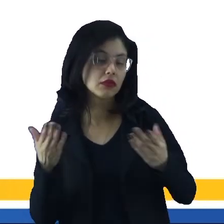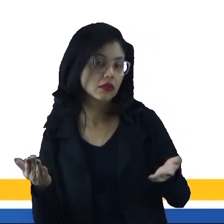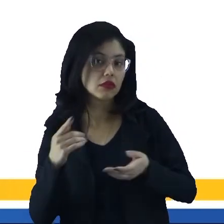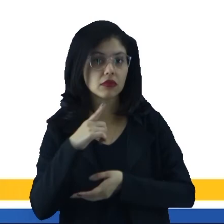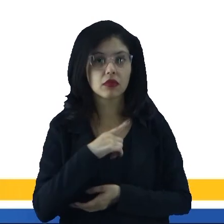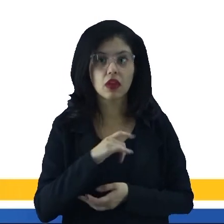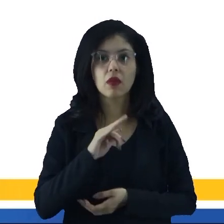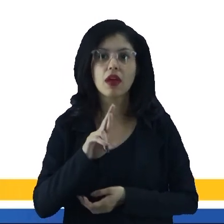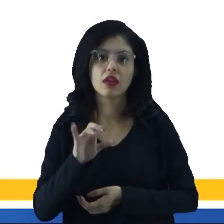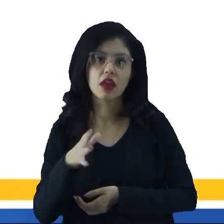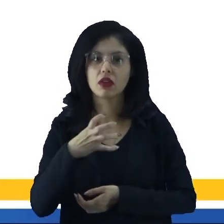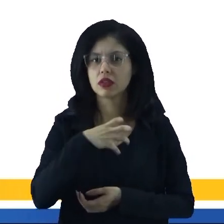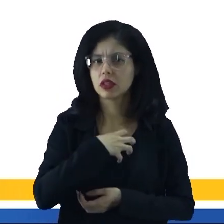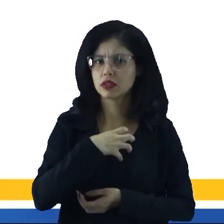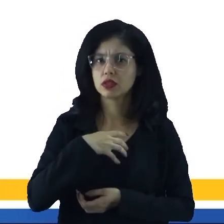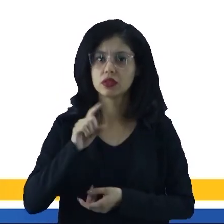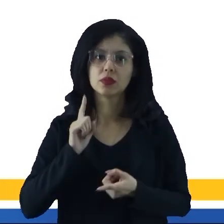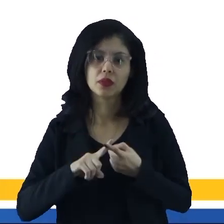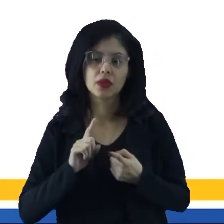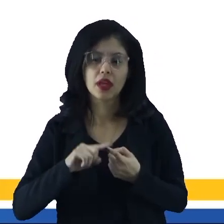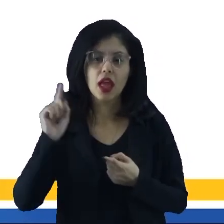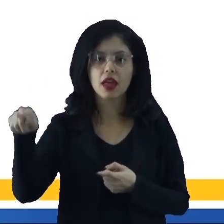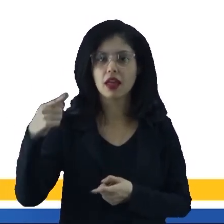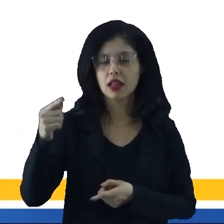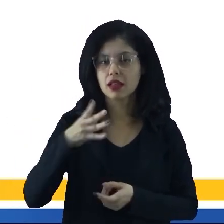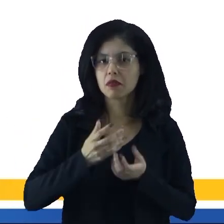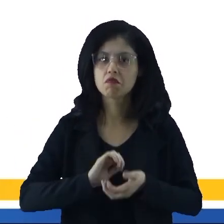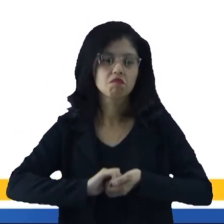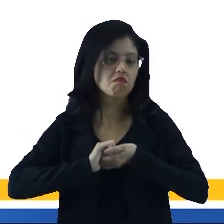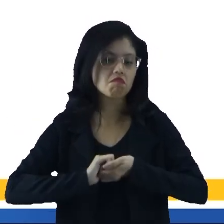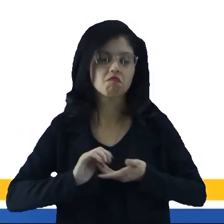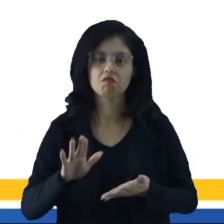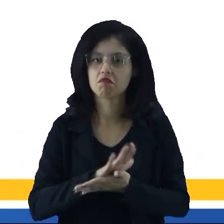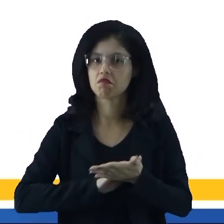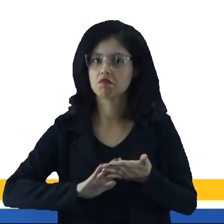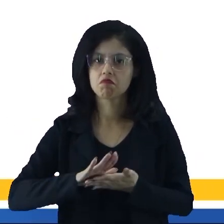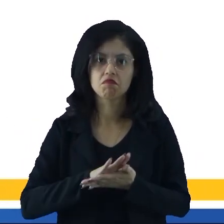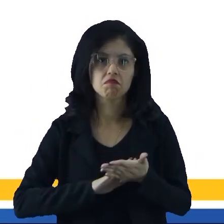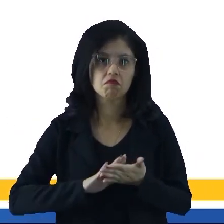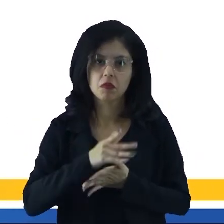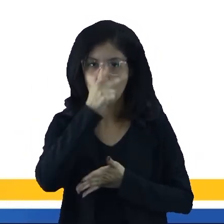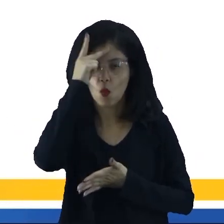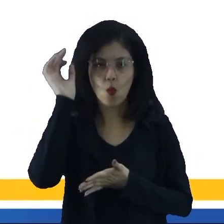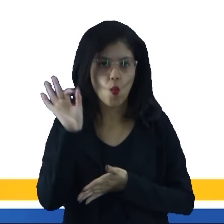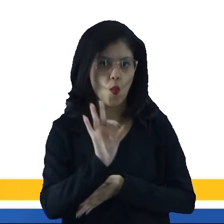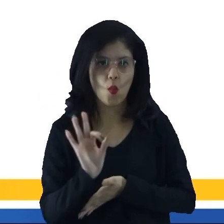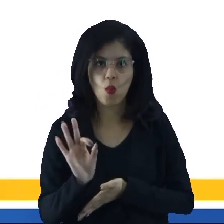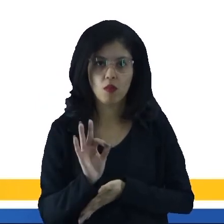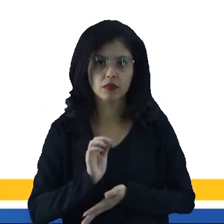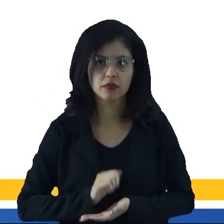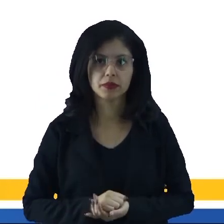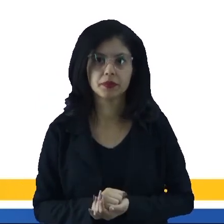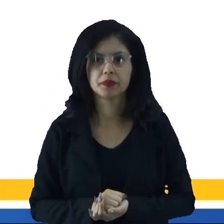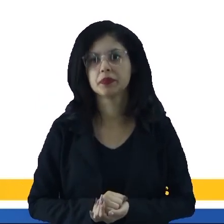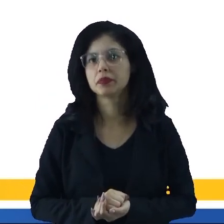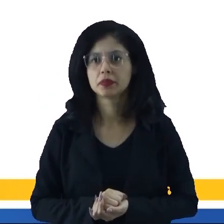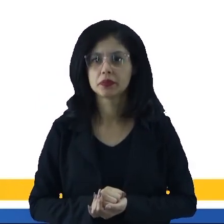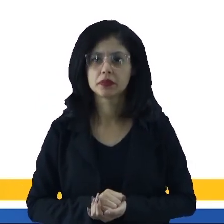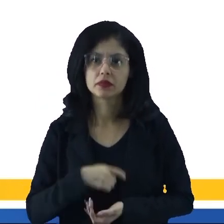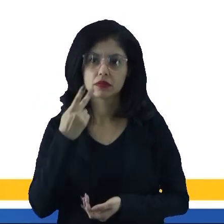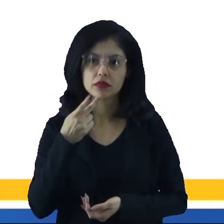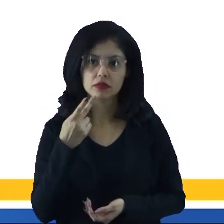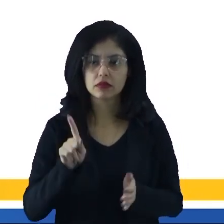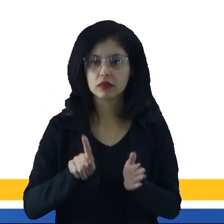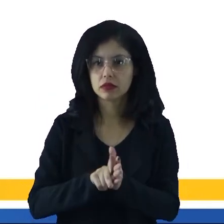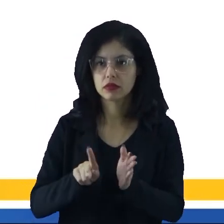uma ironia no sentido porque aquele menino, ele não cumprimentou ninguém. Então tem uma ironia aí na fala, se referindo ao